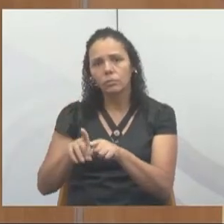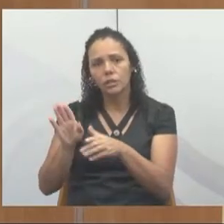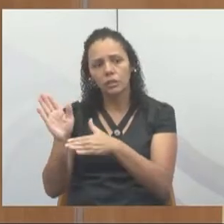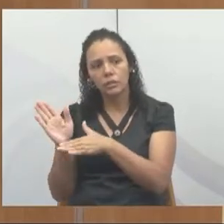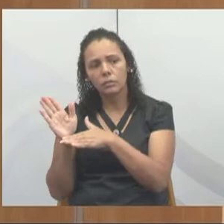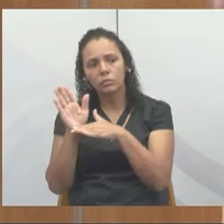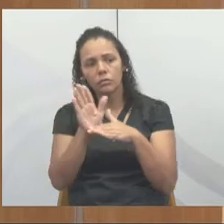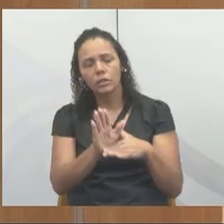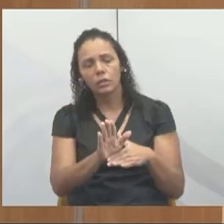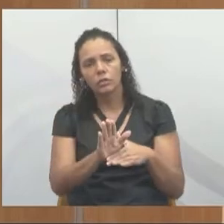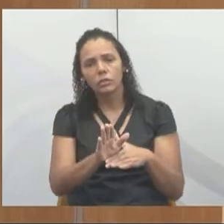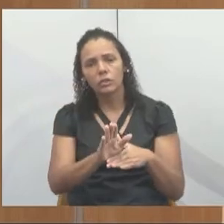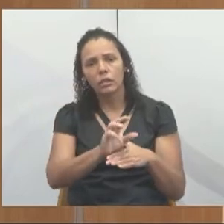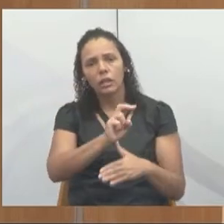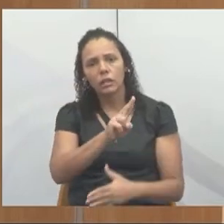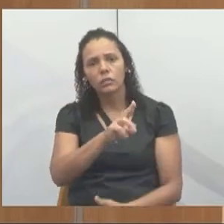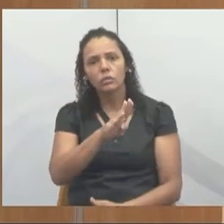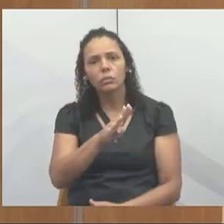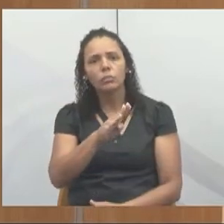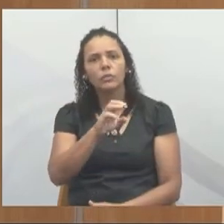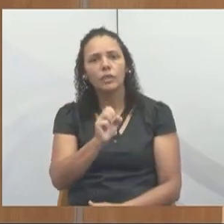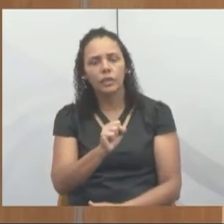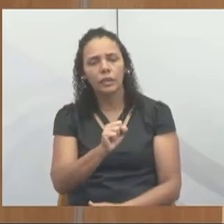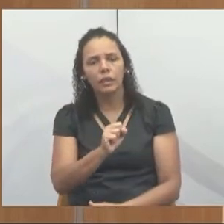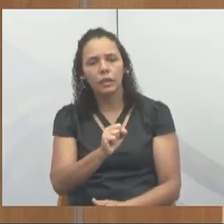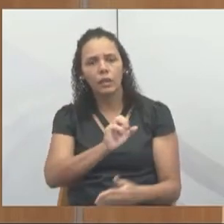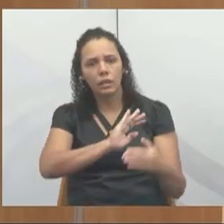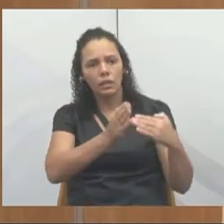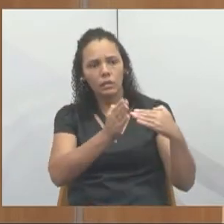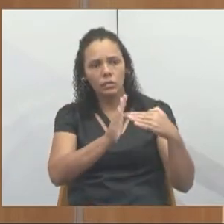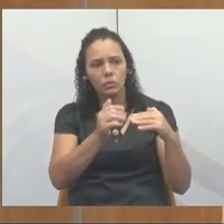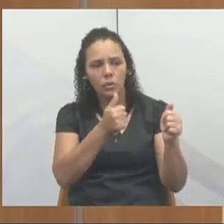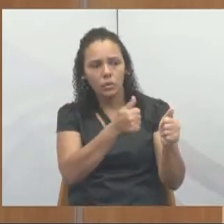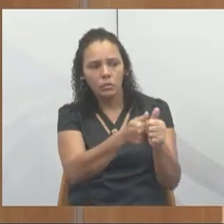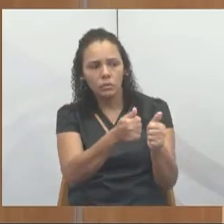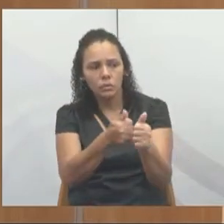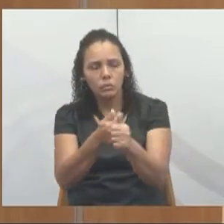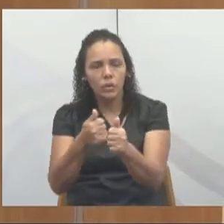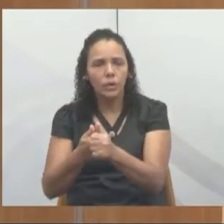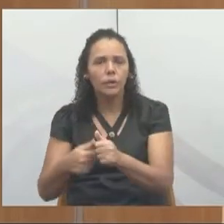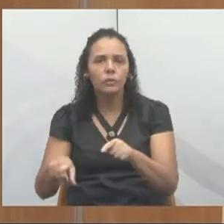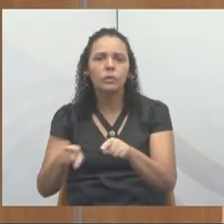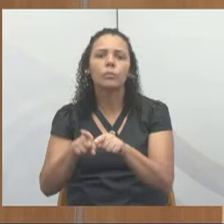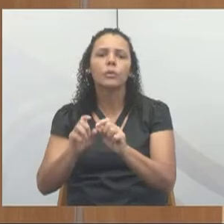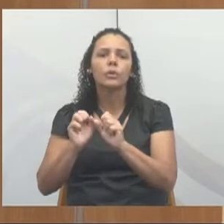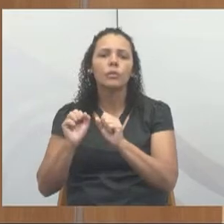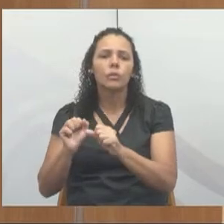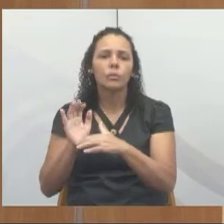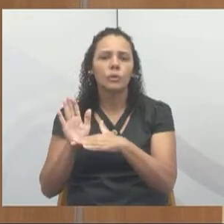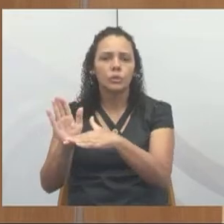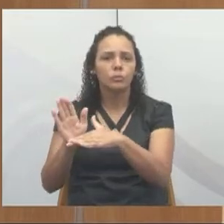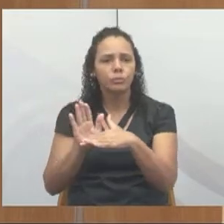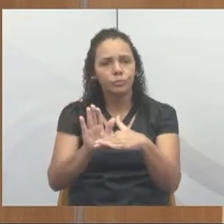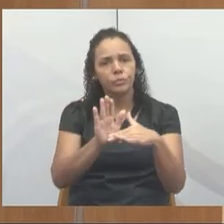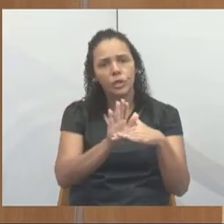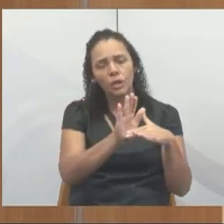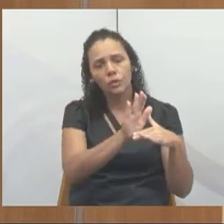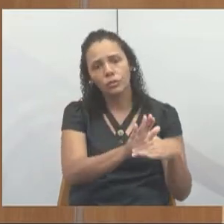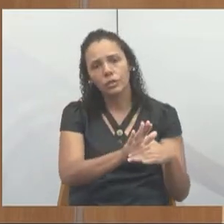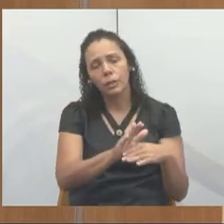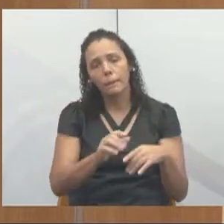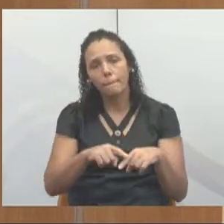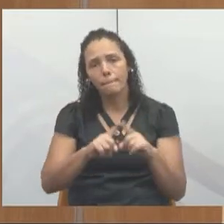UBSs próximas também, que também tem uma carga grande, então vai dar maior qualidade para o usuário. Mas a gente